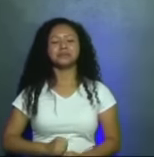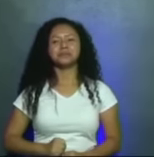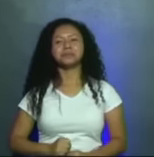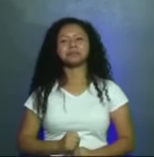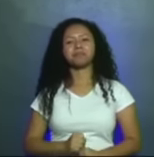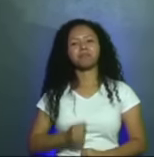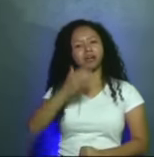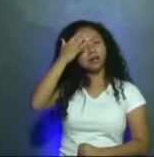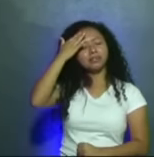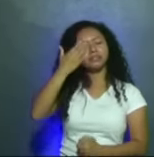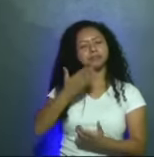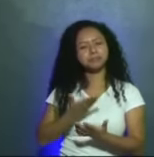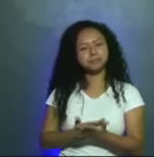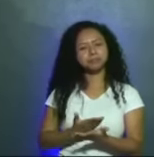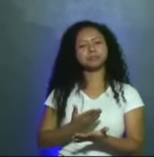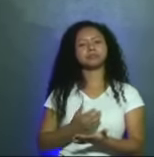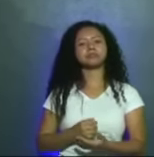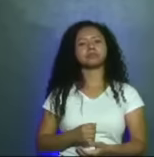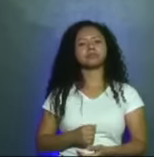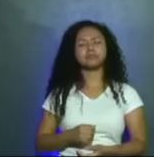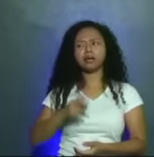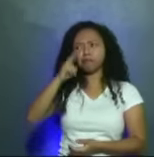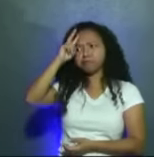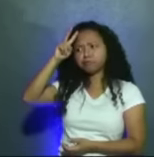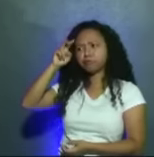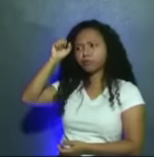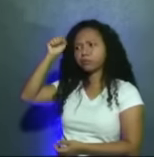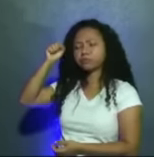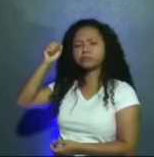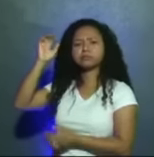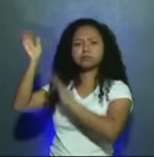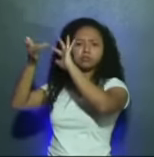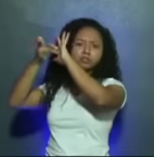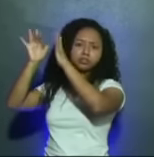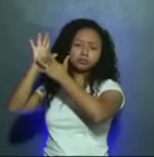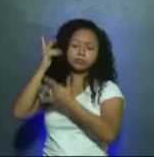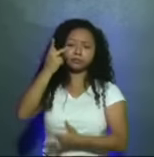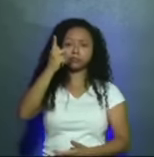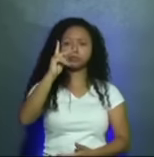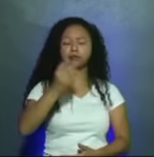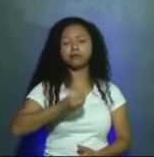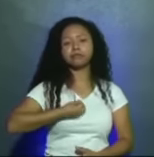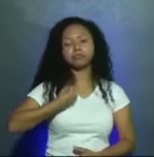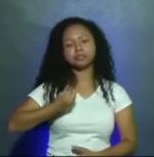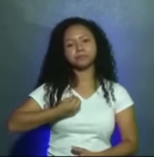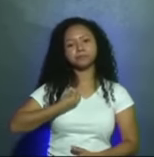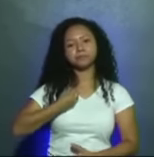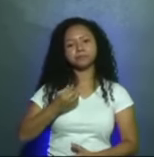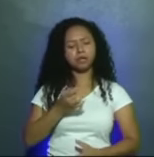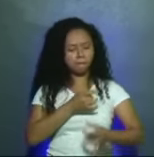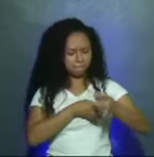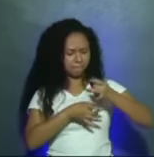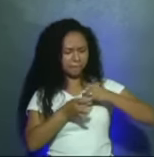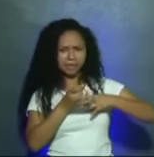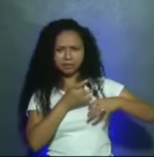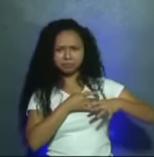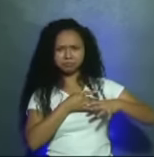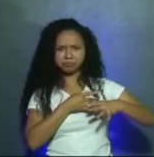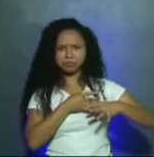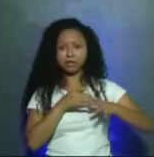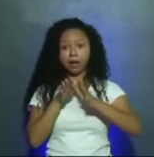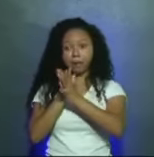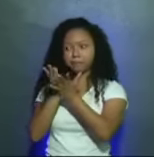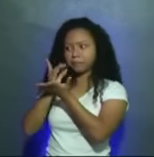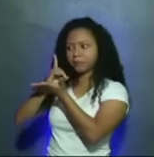Toma posse dessa força de Jesus na sua vida. Medo, a Bíblia diz, no amor não